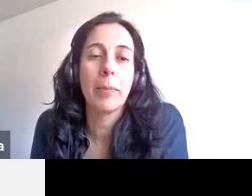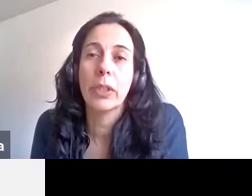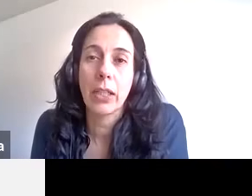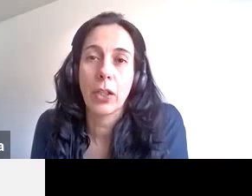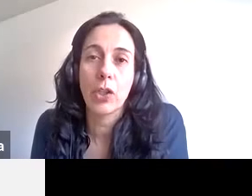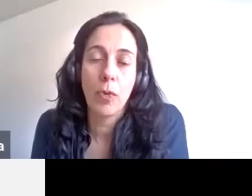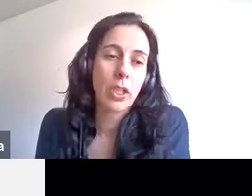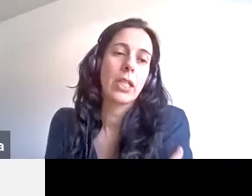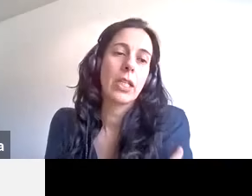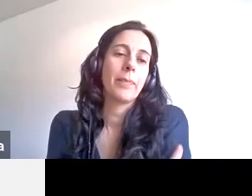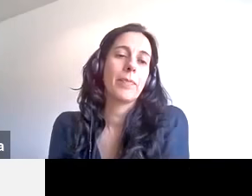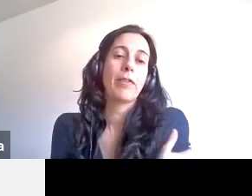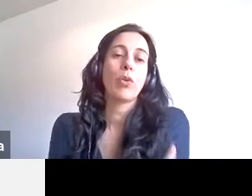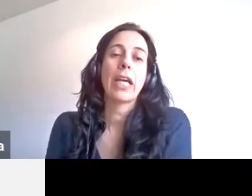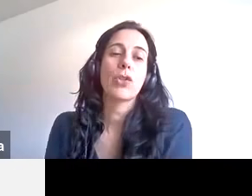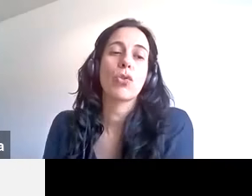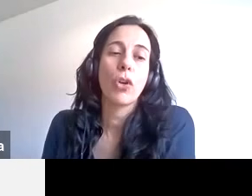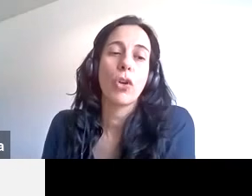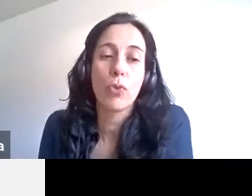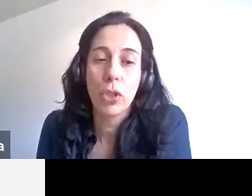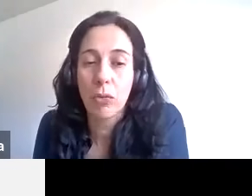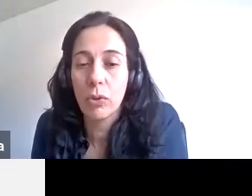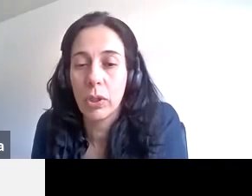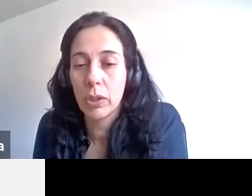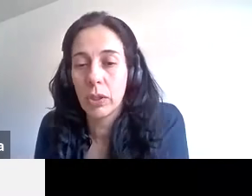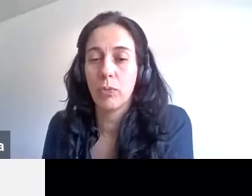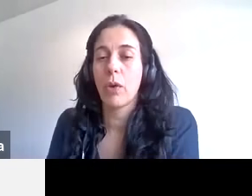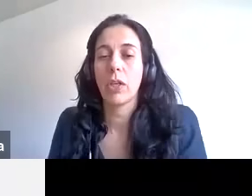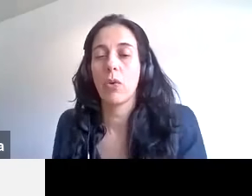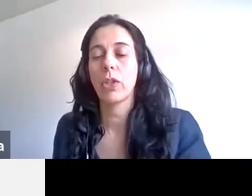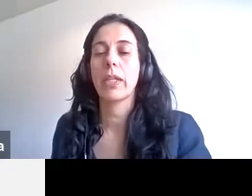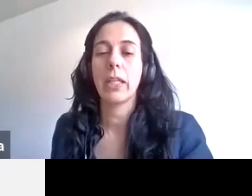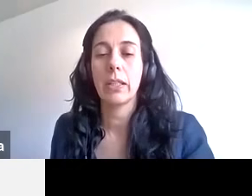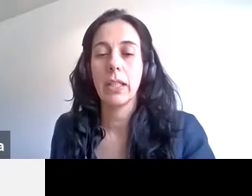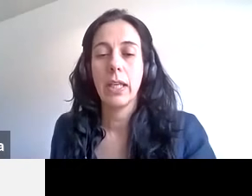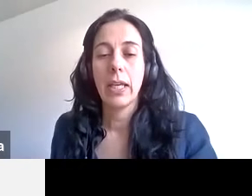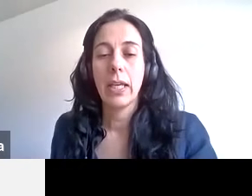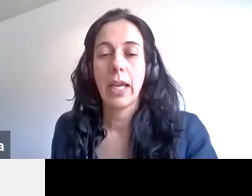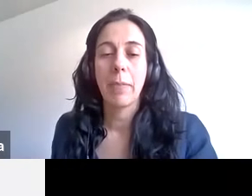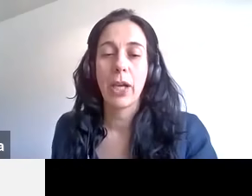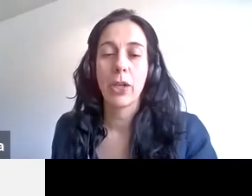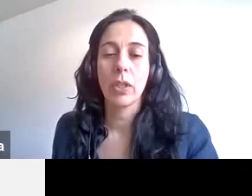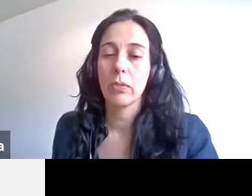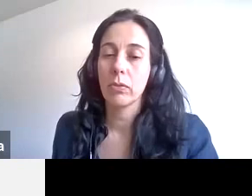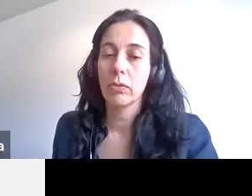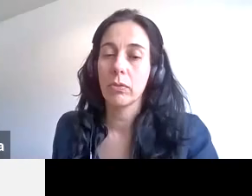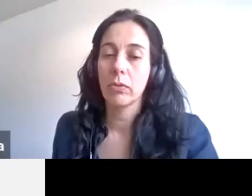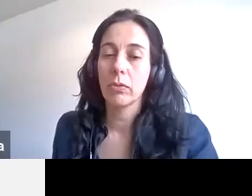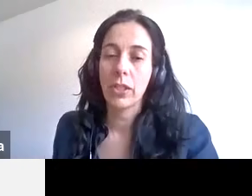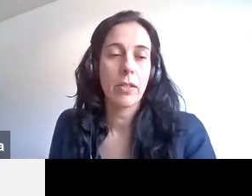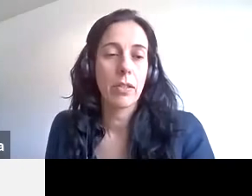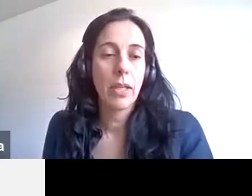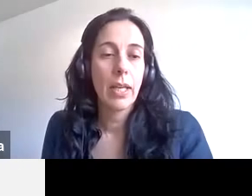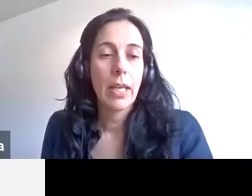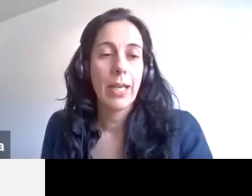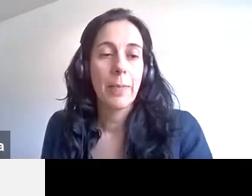perguntas e respostas. Devem colocar as questões por escrito no botão que encontram aqui em baixo, que é do